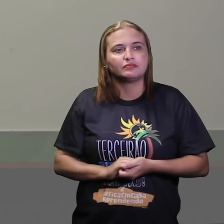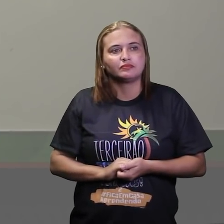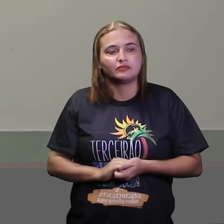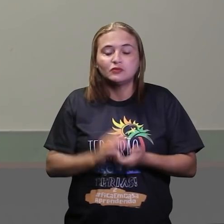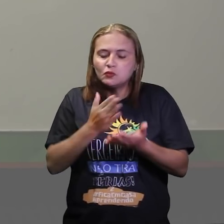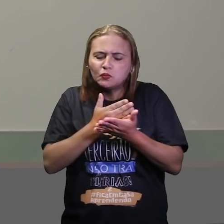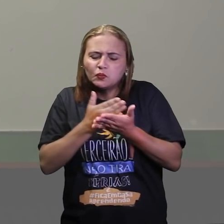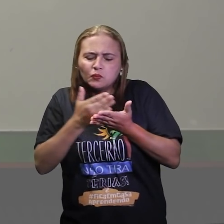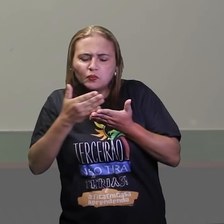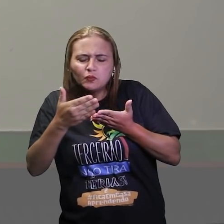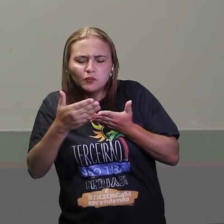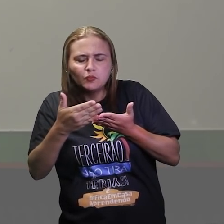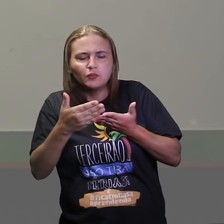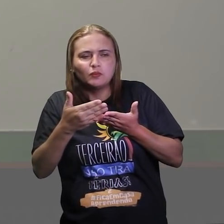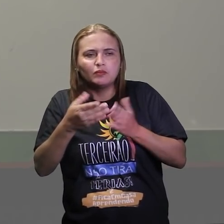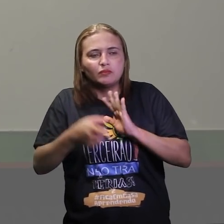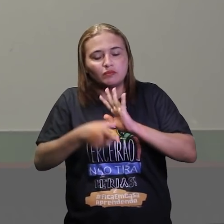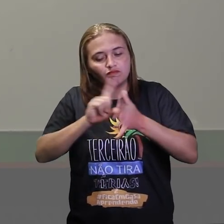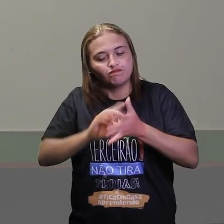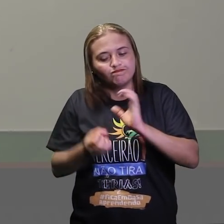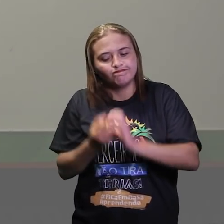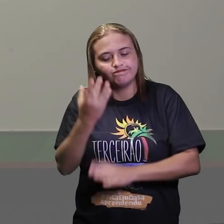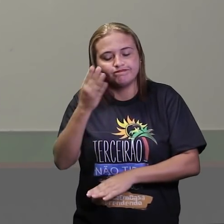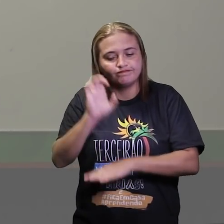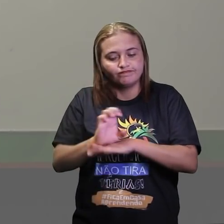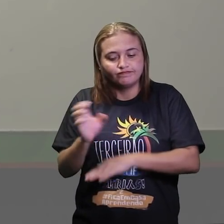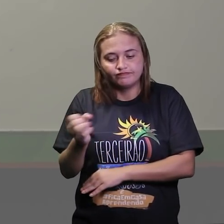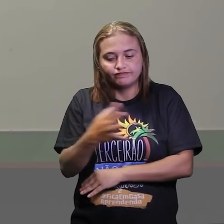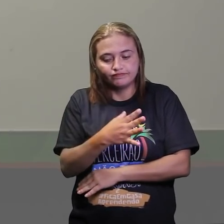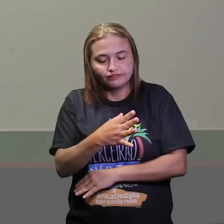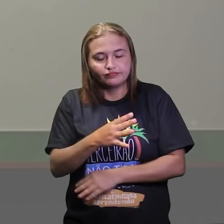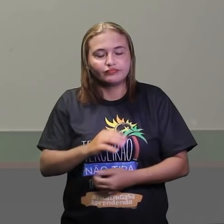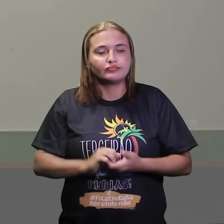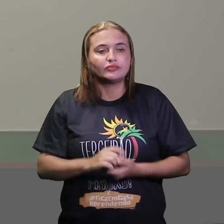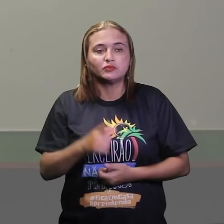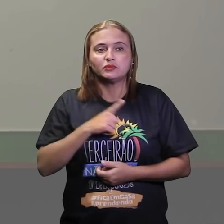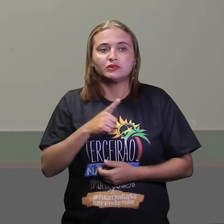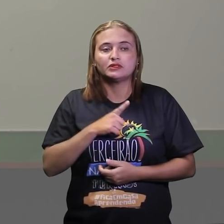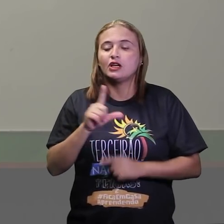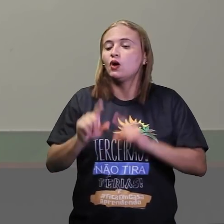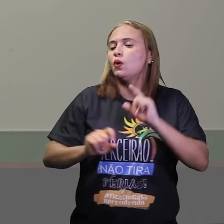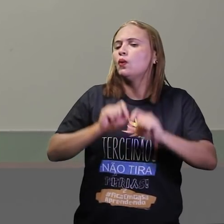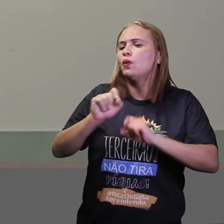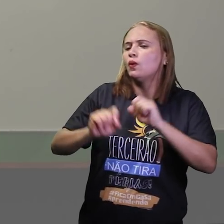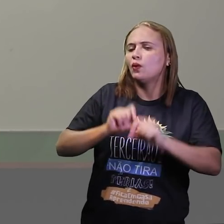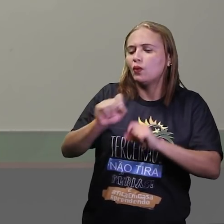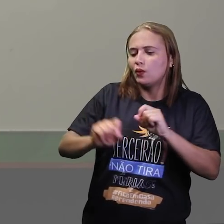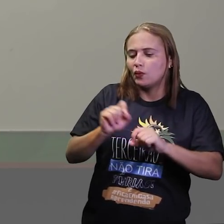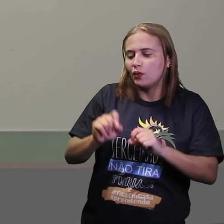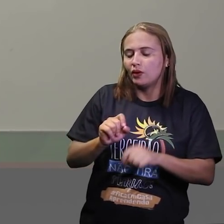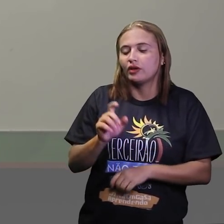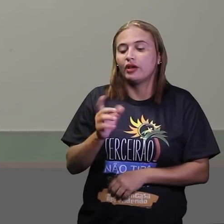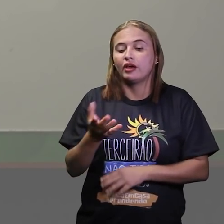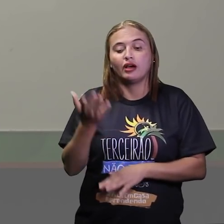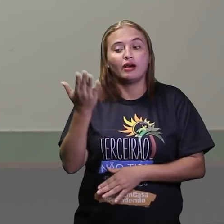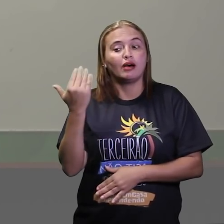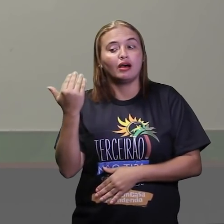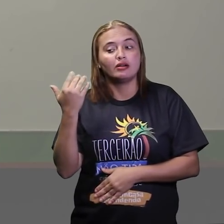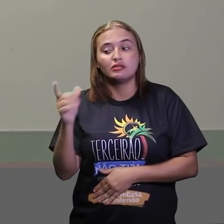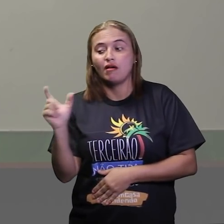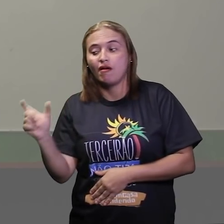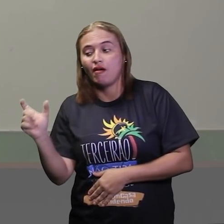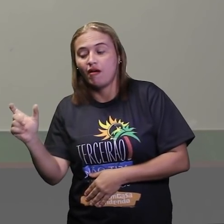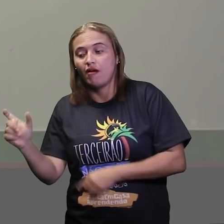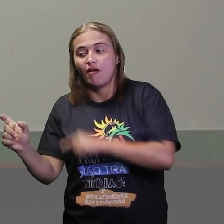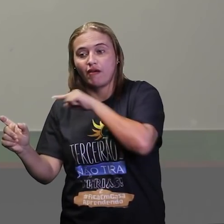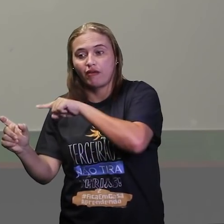estágio inicial, antes da formação do Estado moderno, tu tinha o que a gente chamava de Estado de natureza, certo?